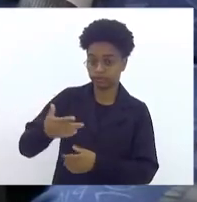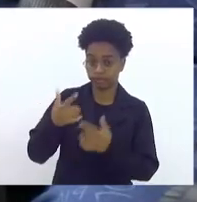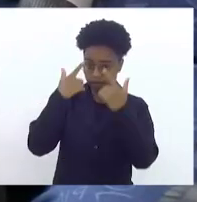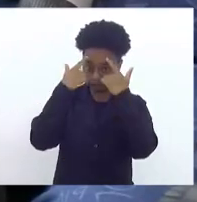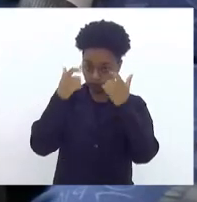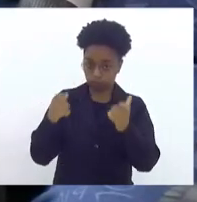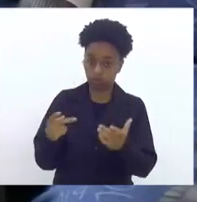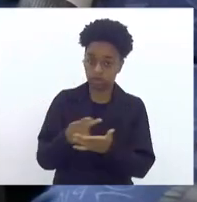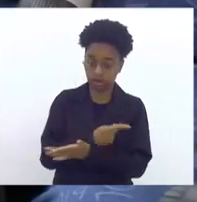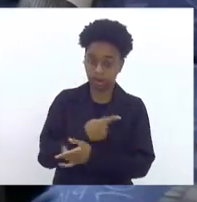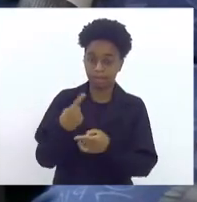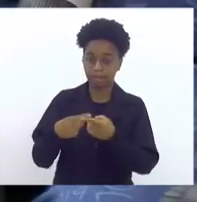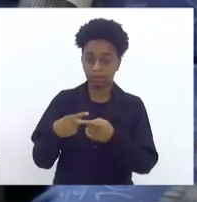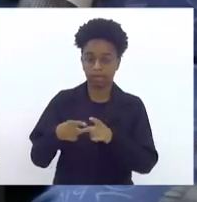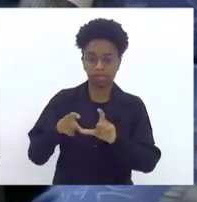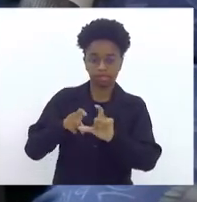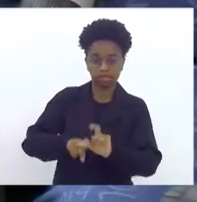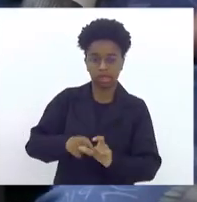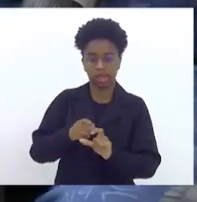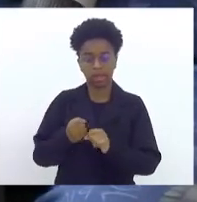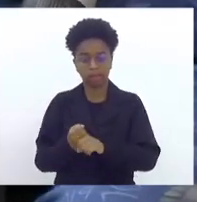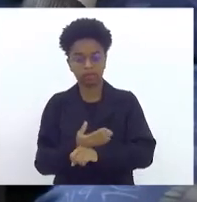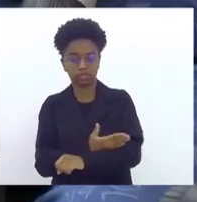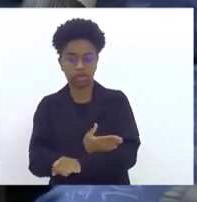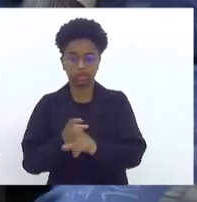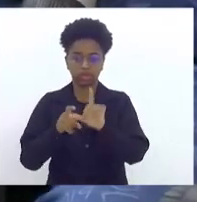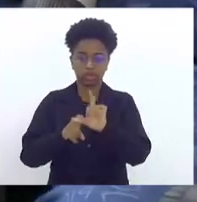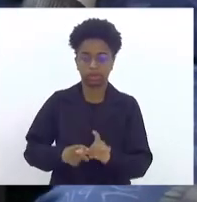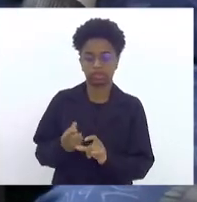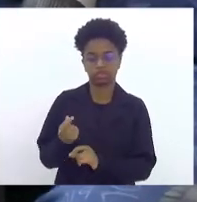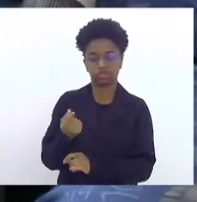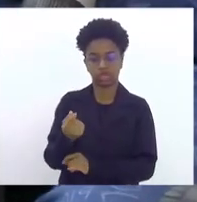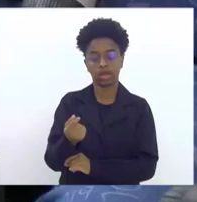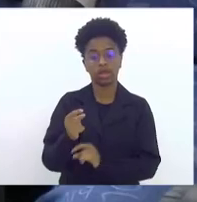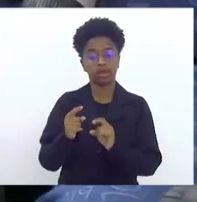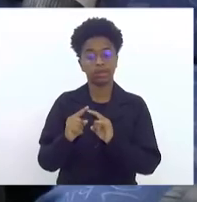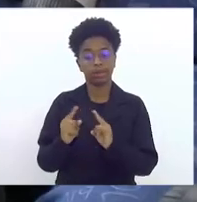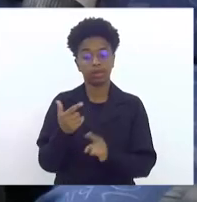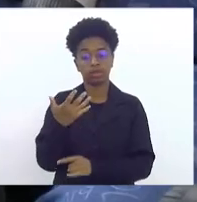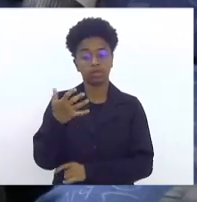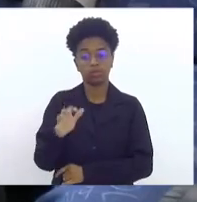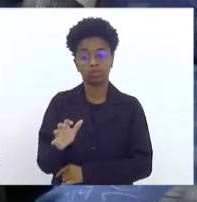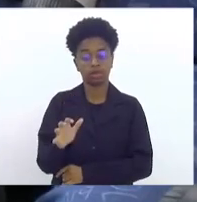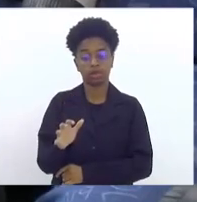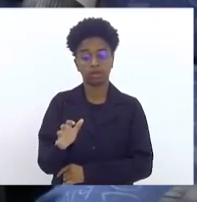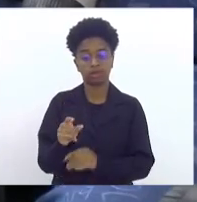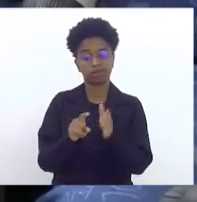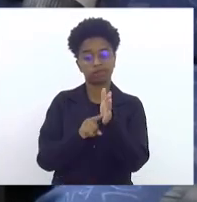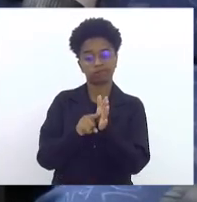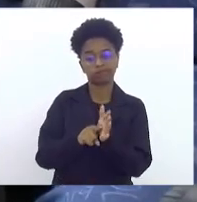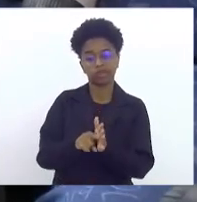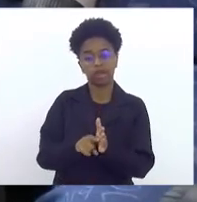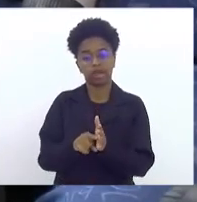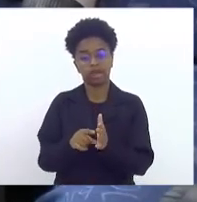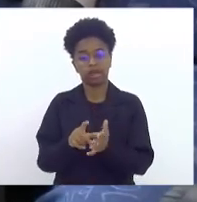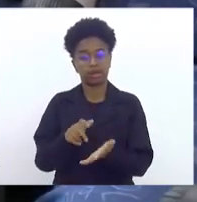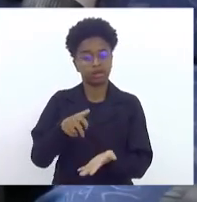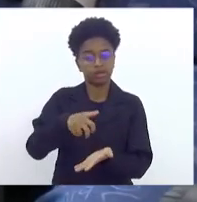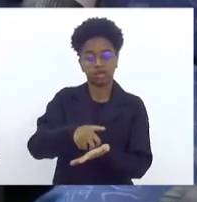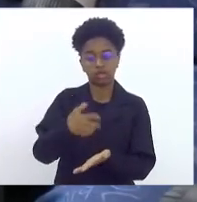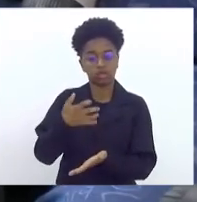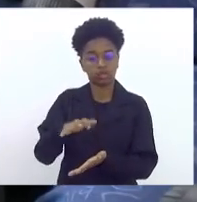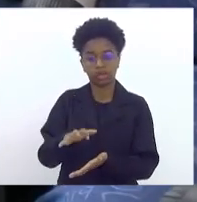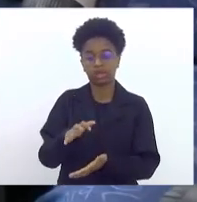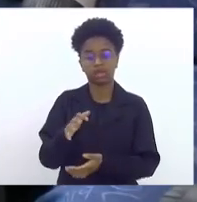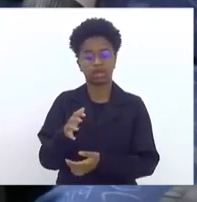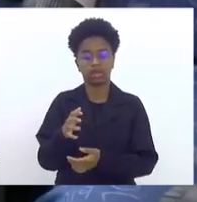tava né na dependência emocional financeira ela não queria a investigação penal ela não queria perseguição